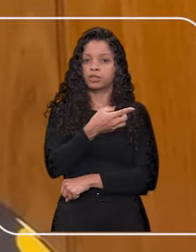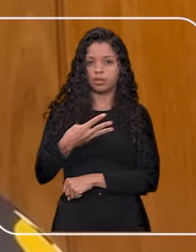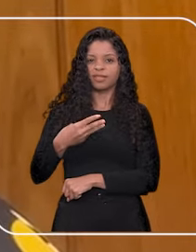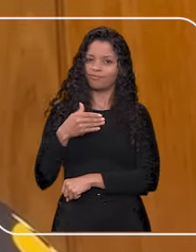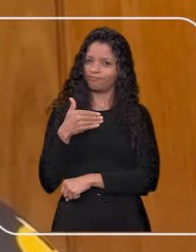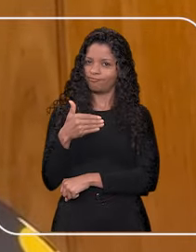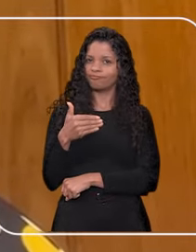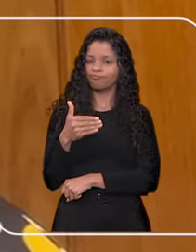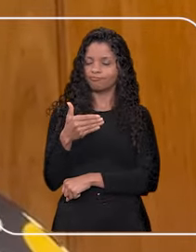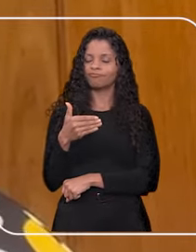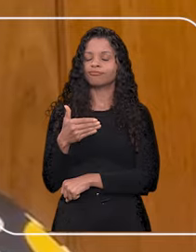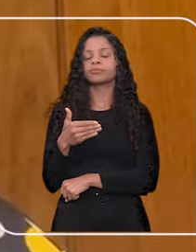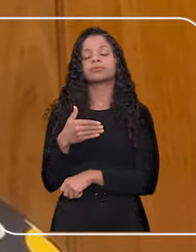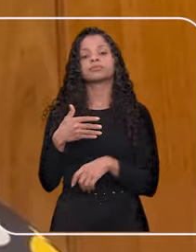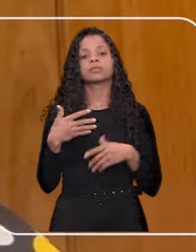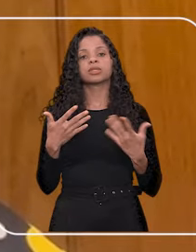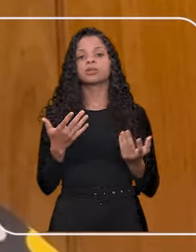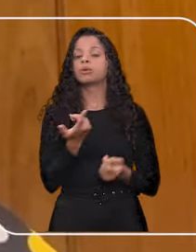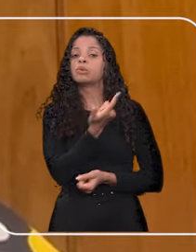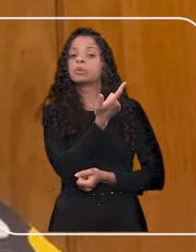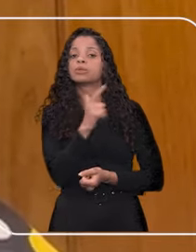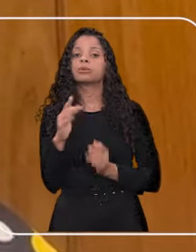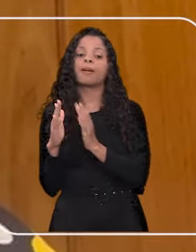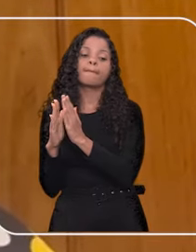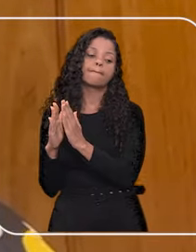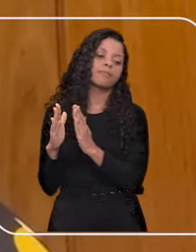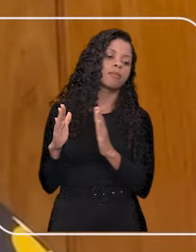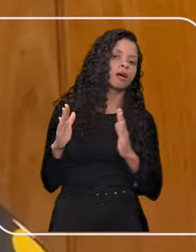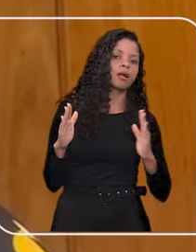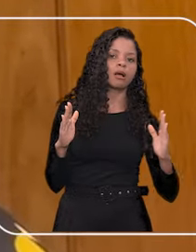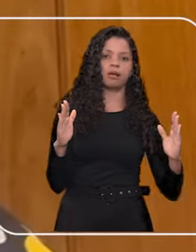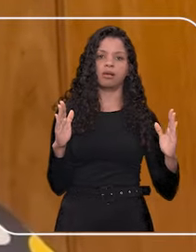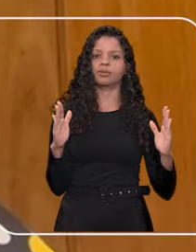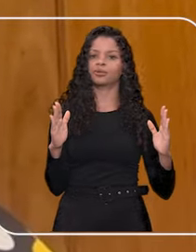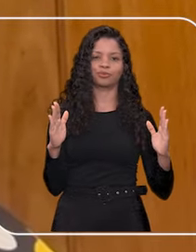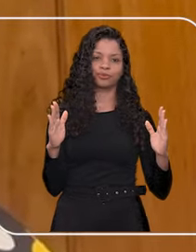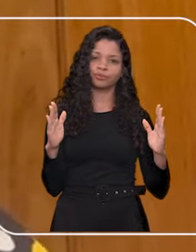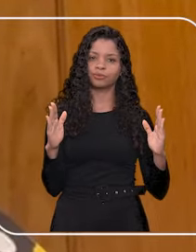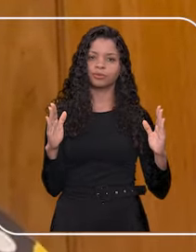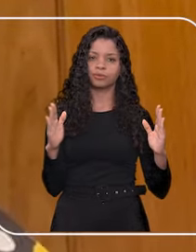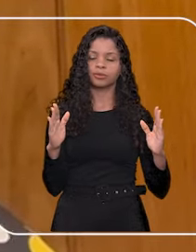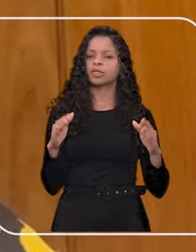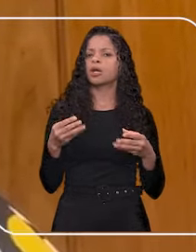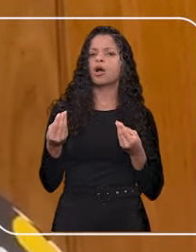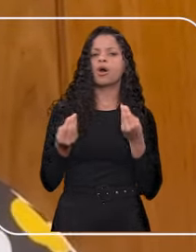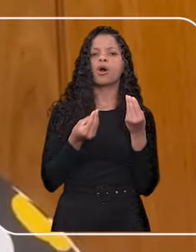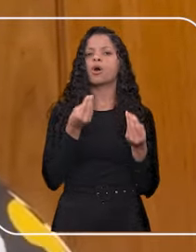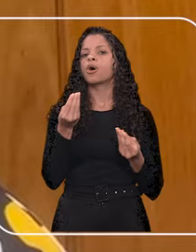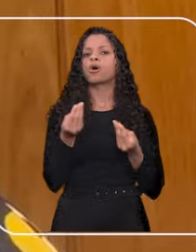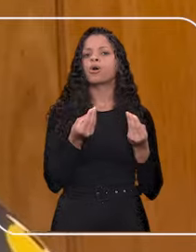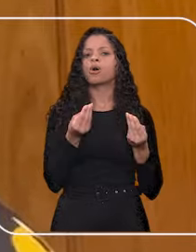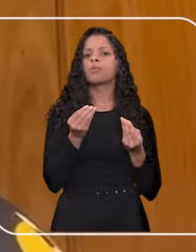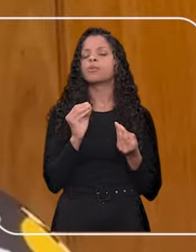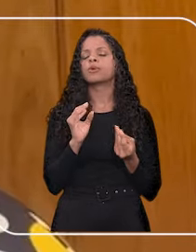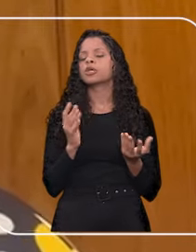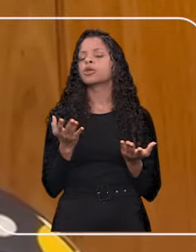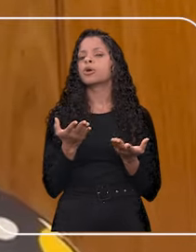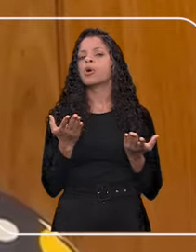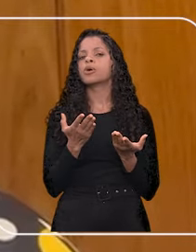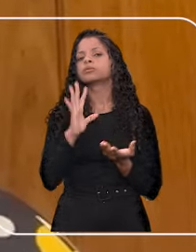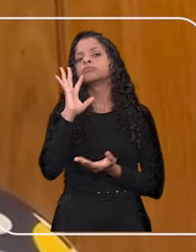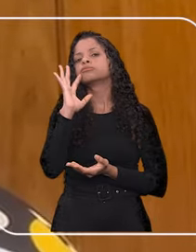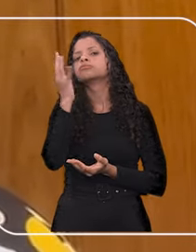recente portanto ela não tem prazo definido para sua vigência como é que então hoje isso é